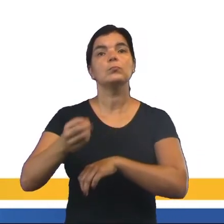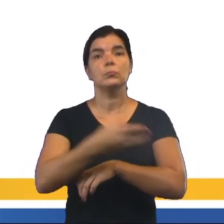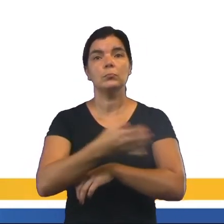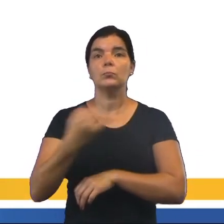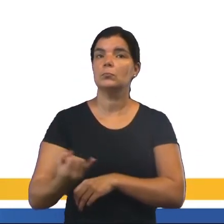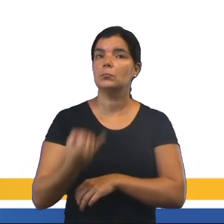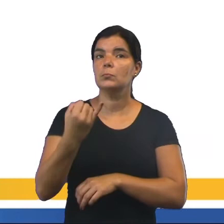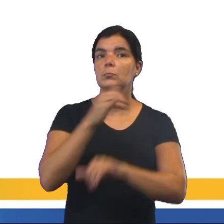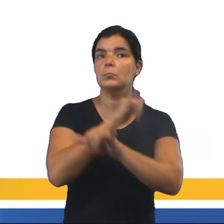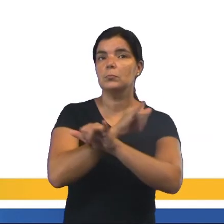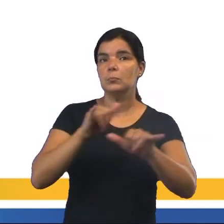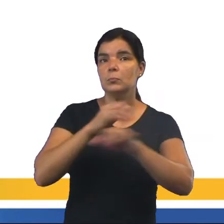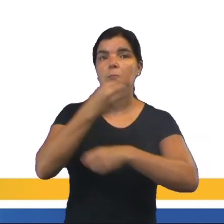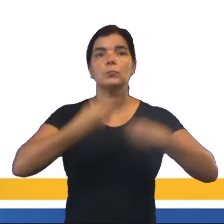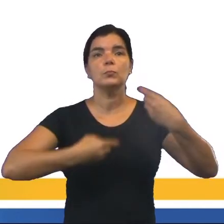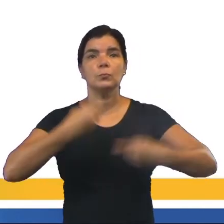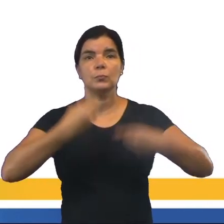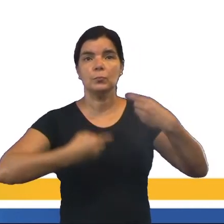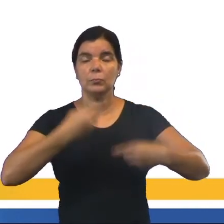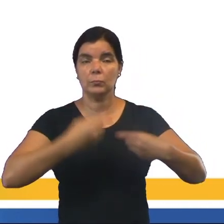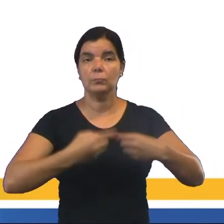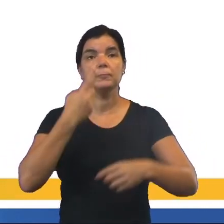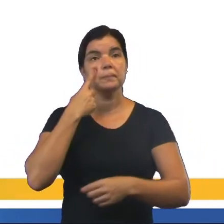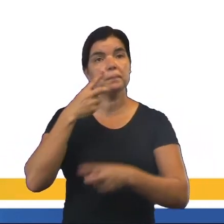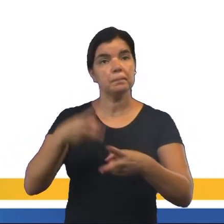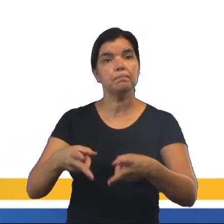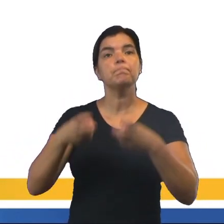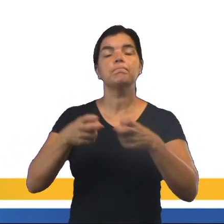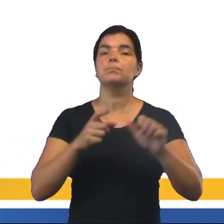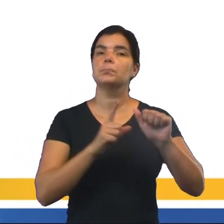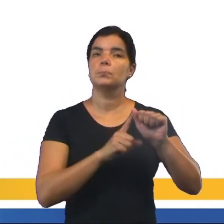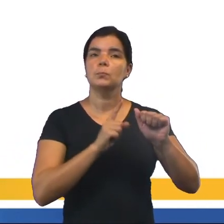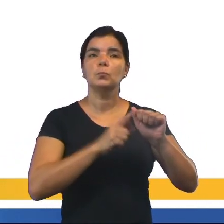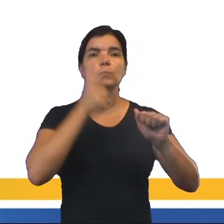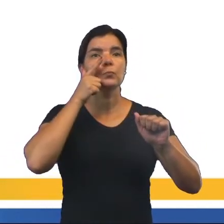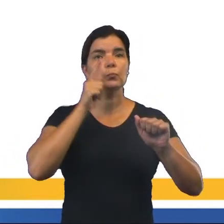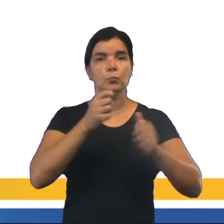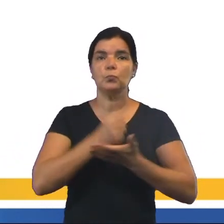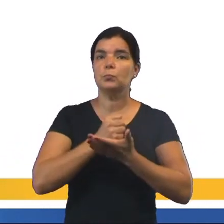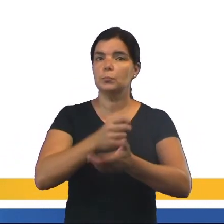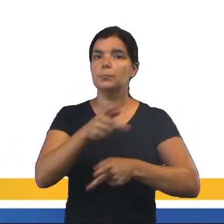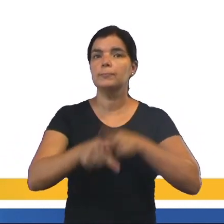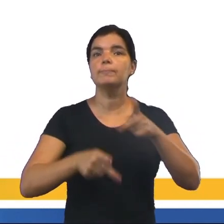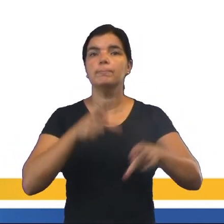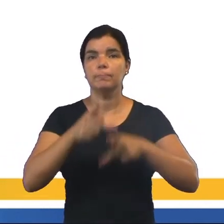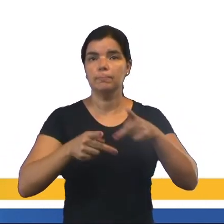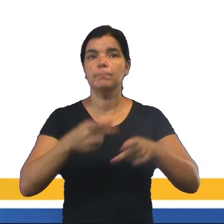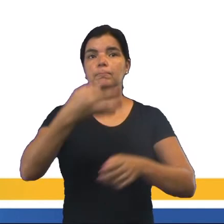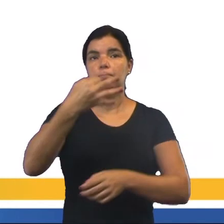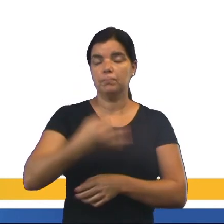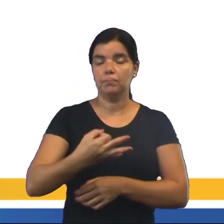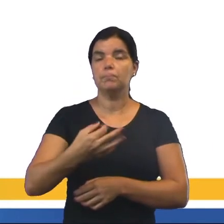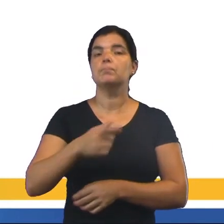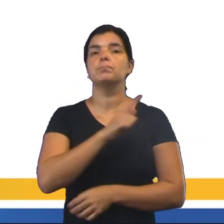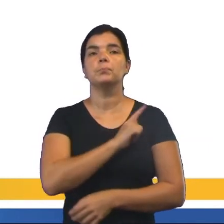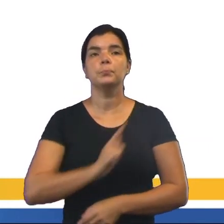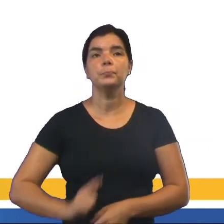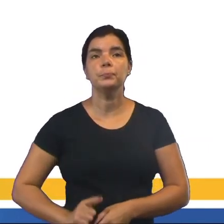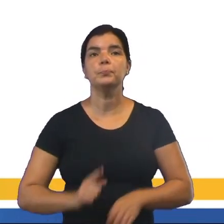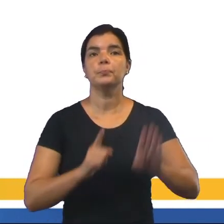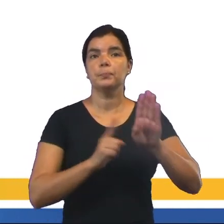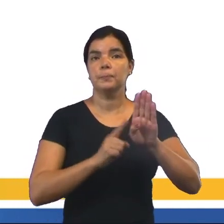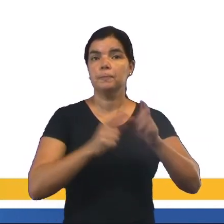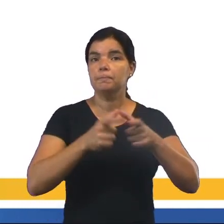sendo fundamental a propaganda política na medida em que visava: letra A, conquistar o apoio popular na legitimação do novo